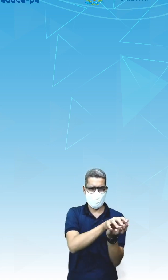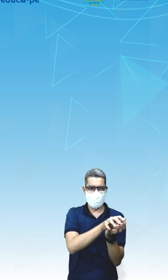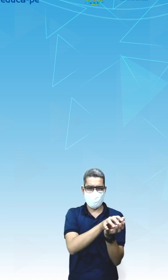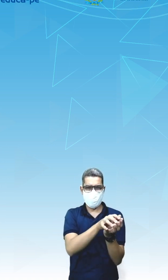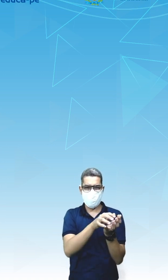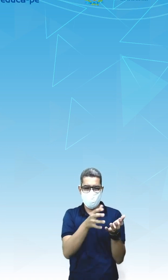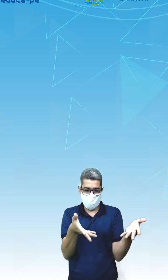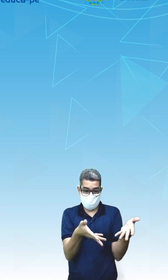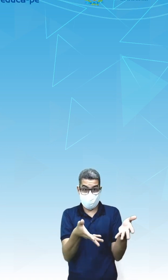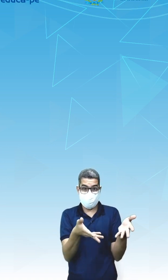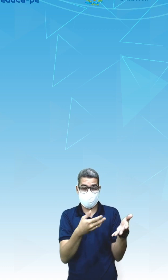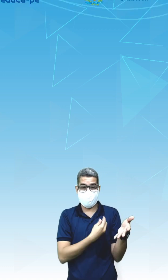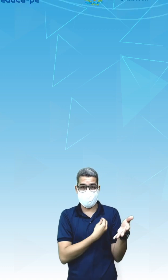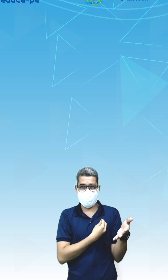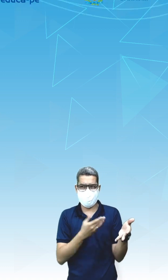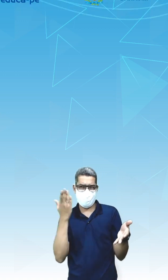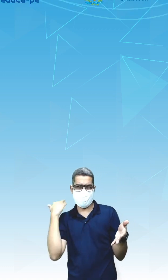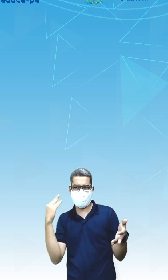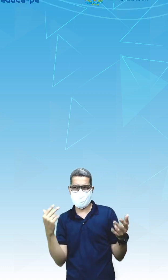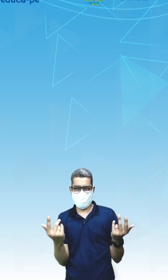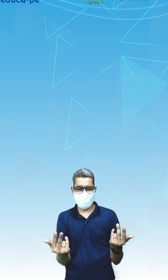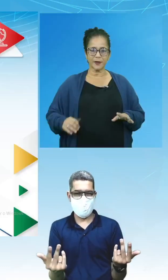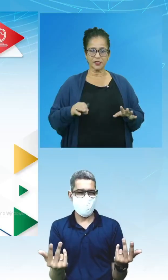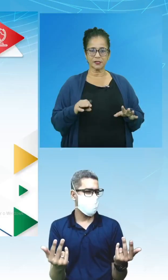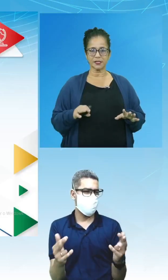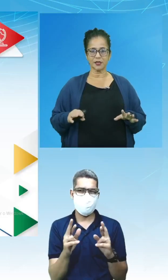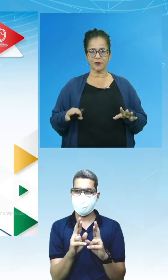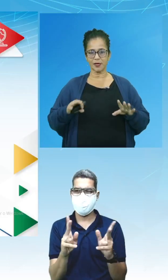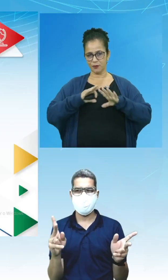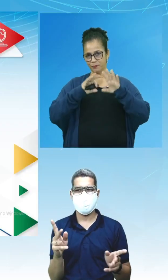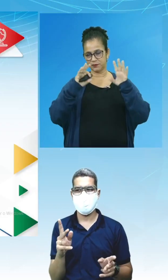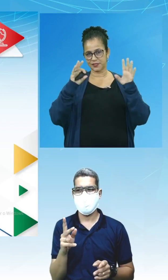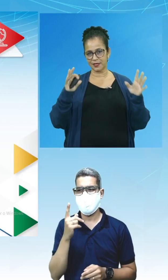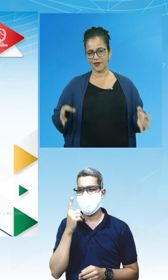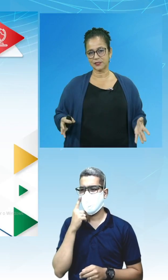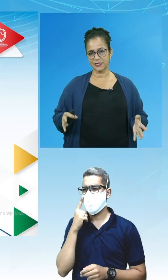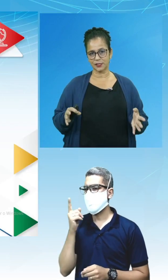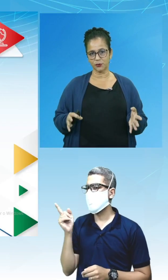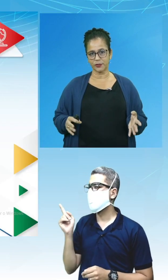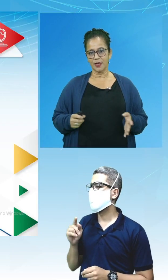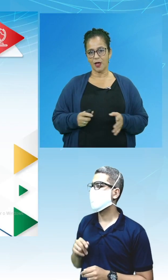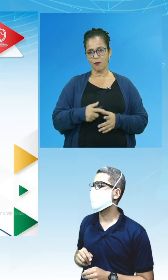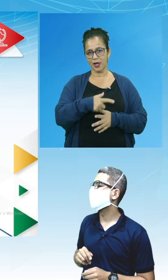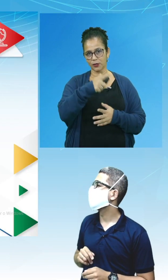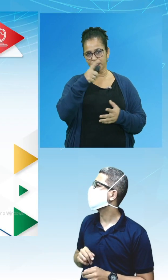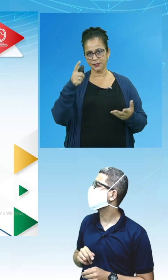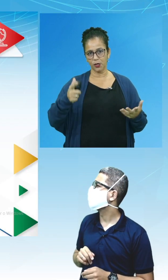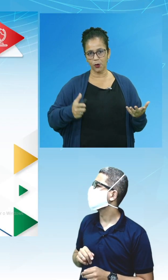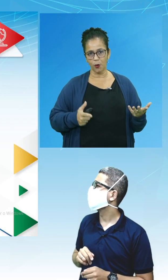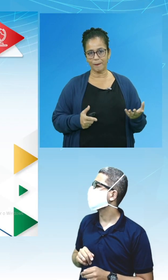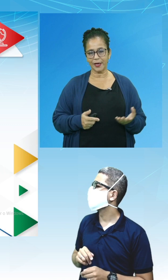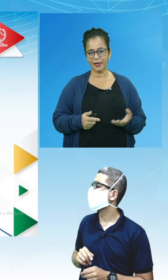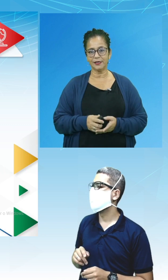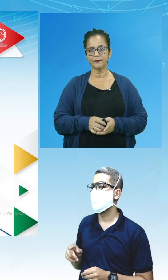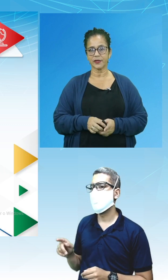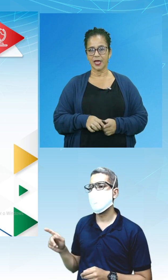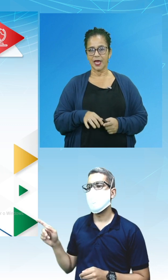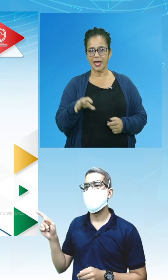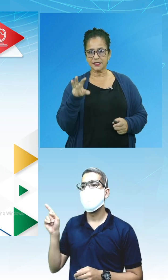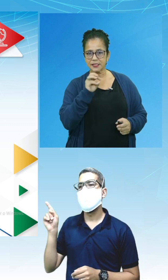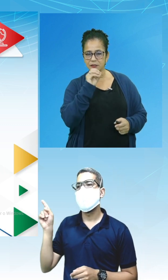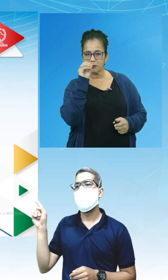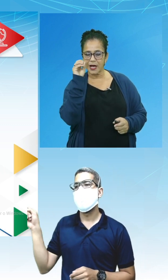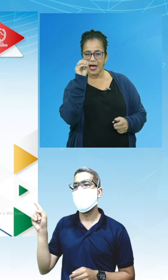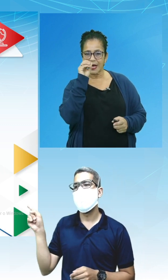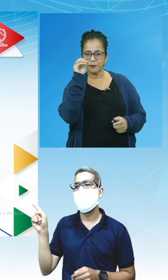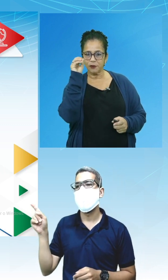né, meus amores? Aí vocês estão prestando atenção aí, faz uma leitura, uma grande lupa aí.